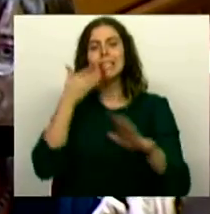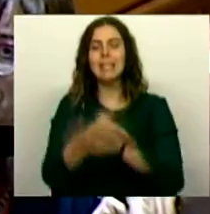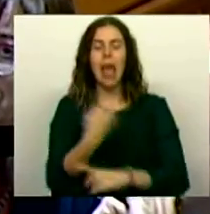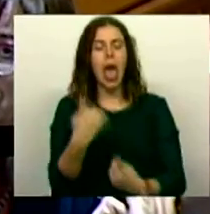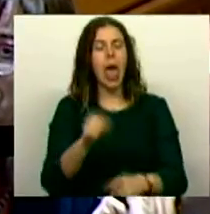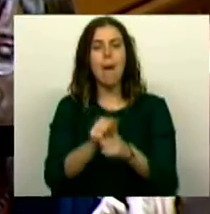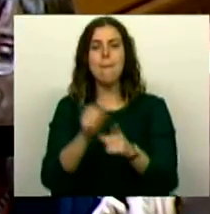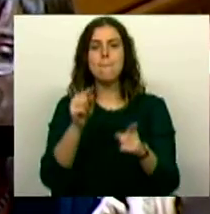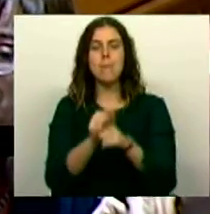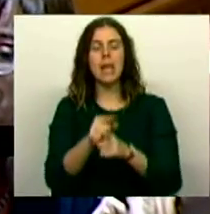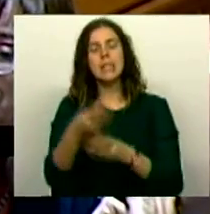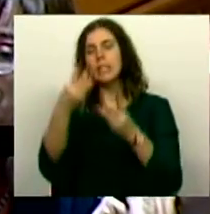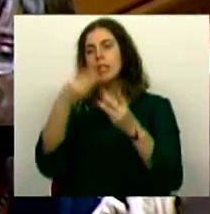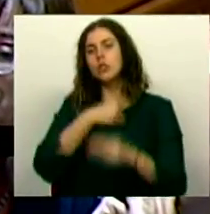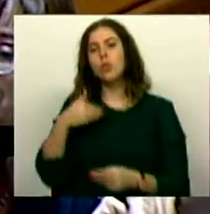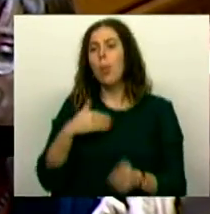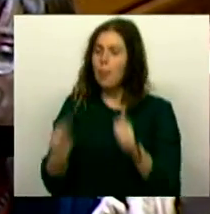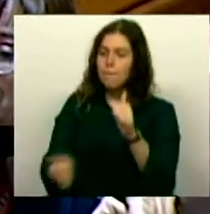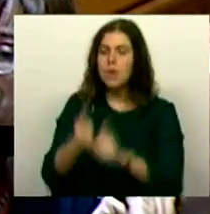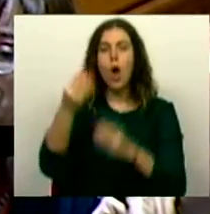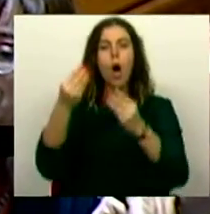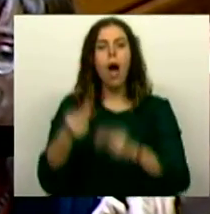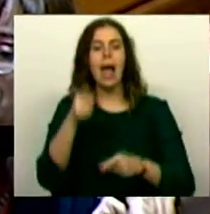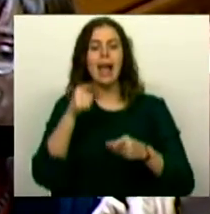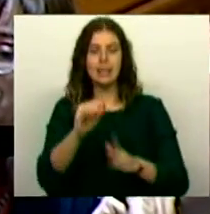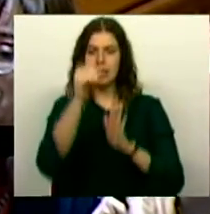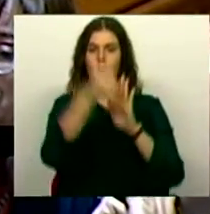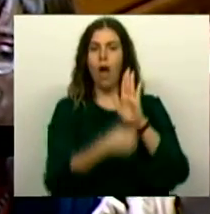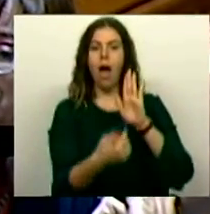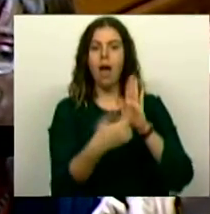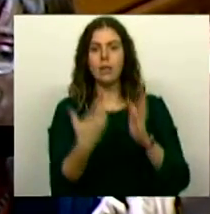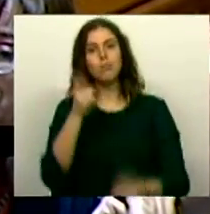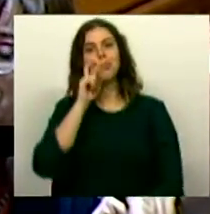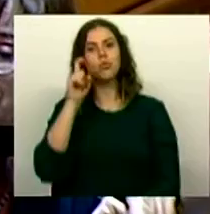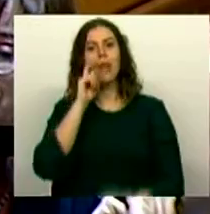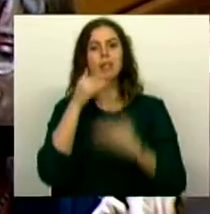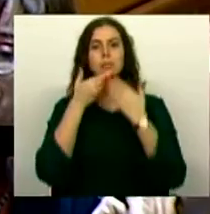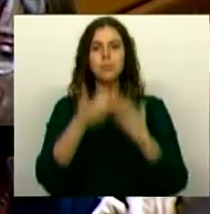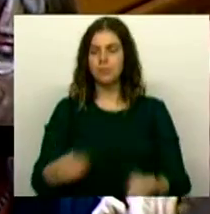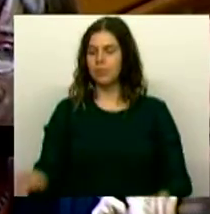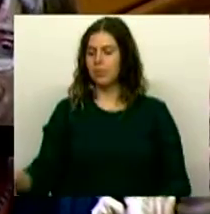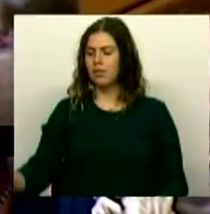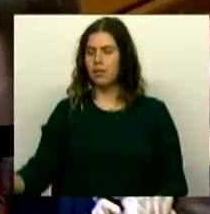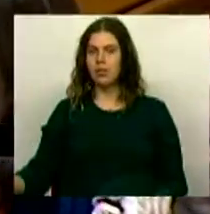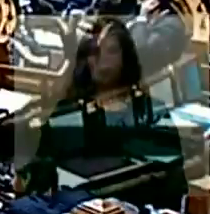e à saúde da melhor qualidade, que é isso que a Constituição salvaguarda. Muito obrigada.